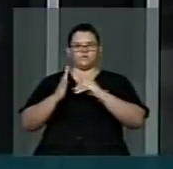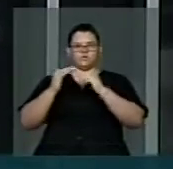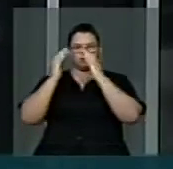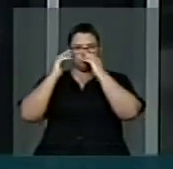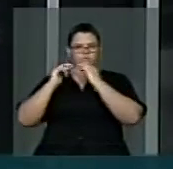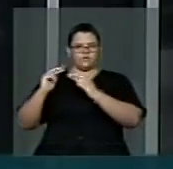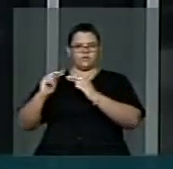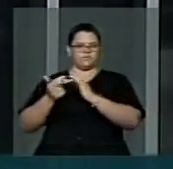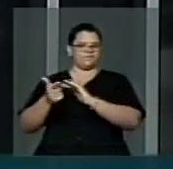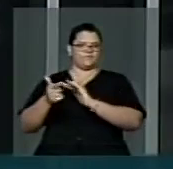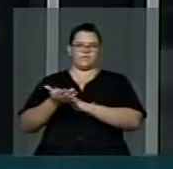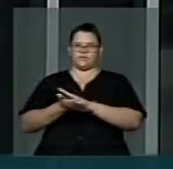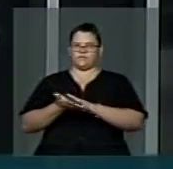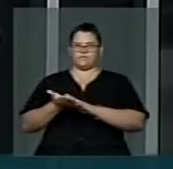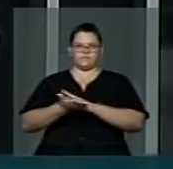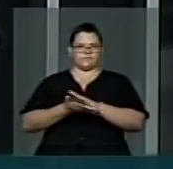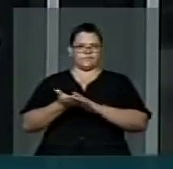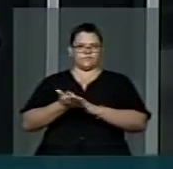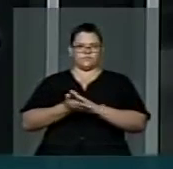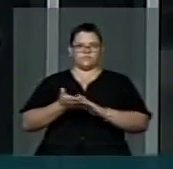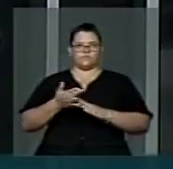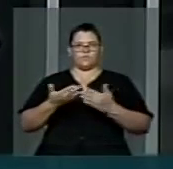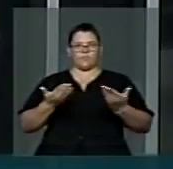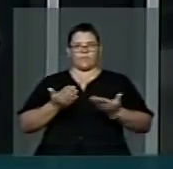fundações. Embarcado em modelo que tinha como